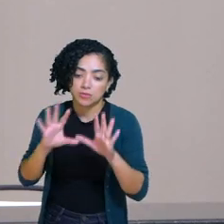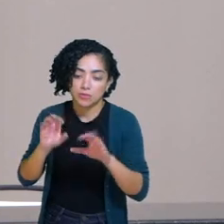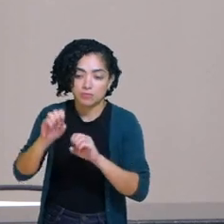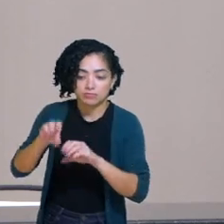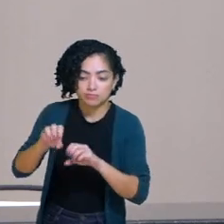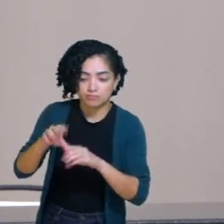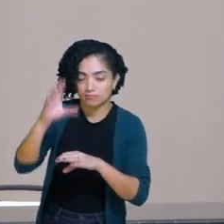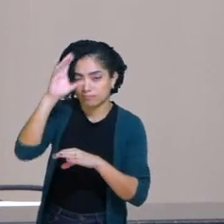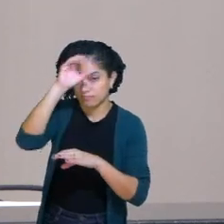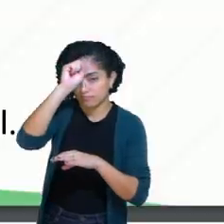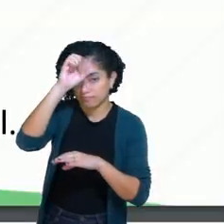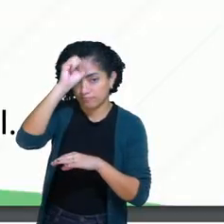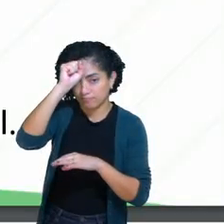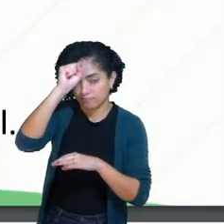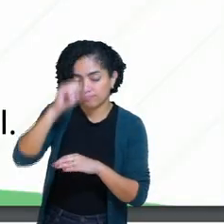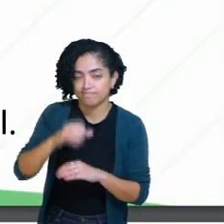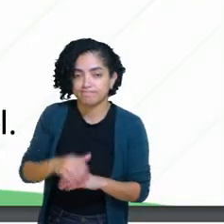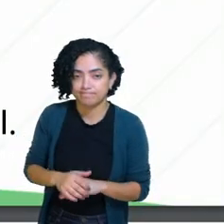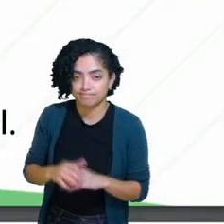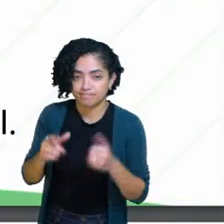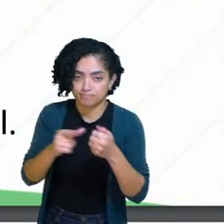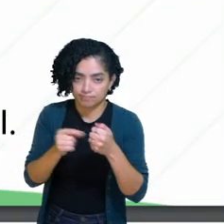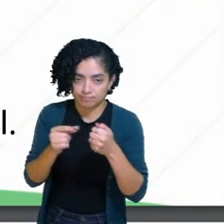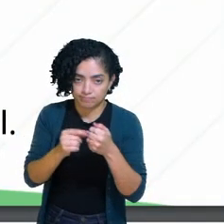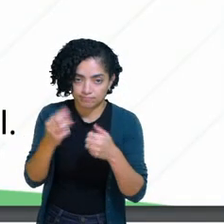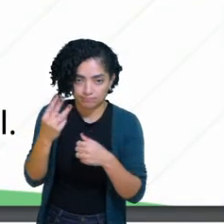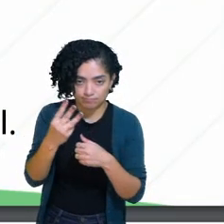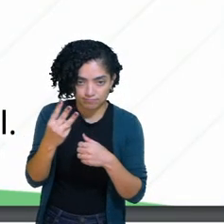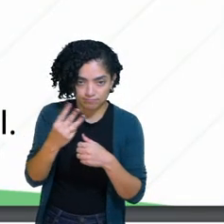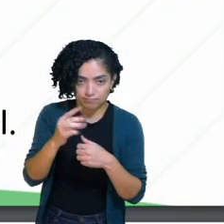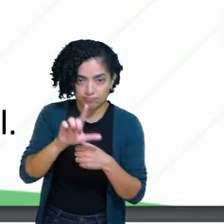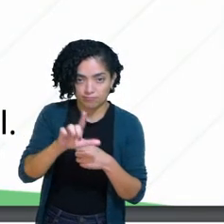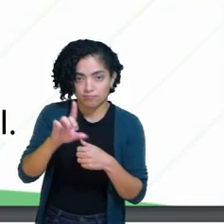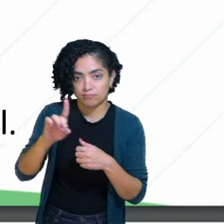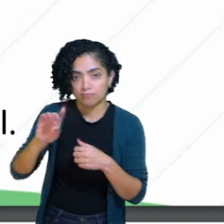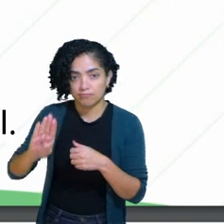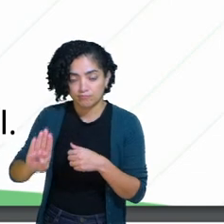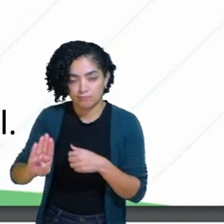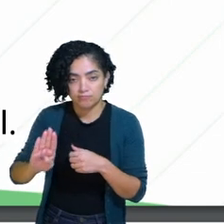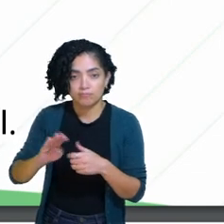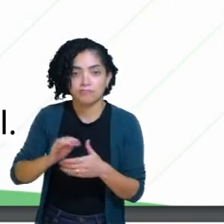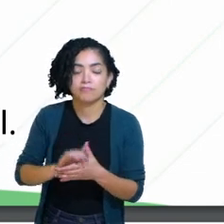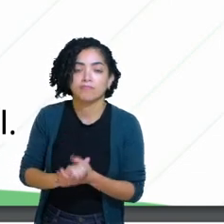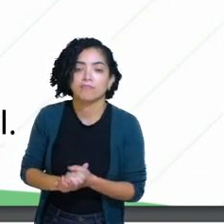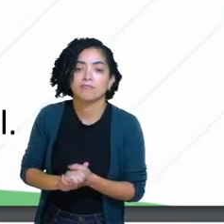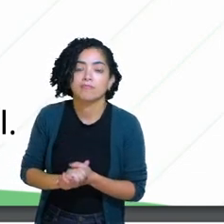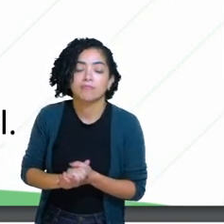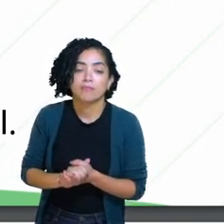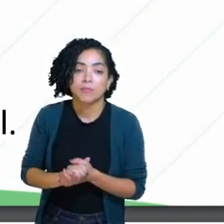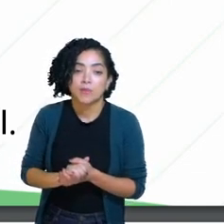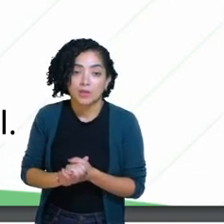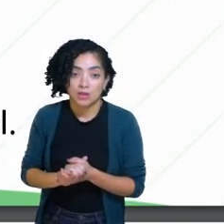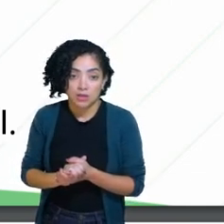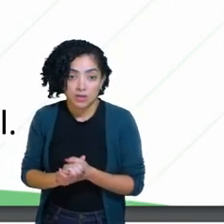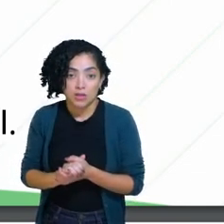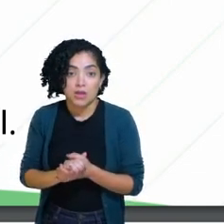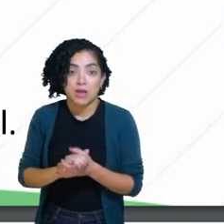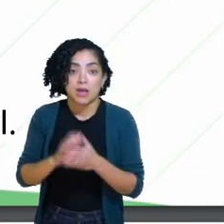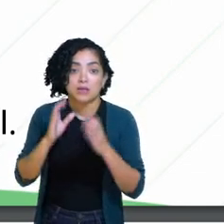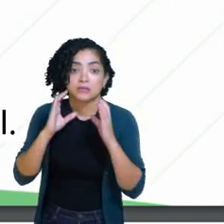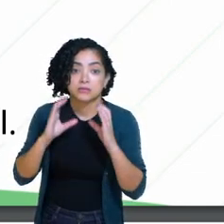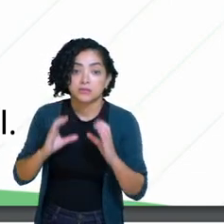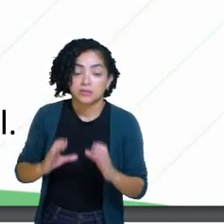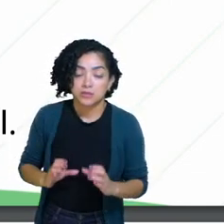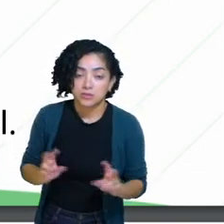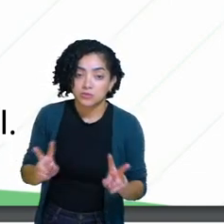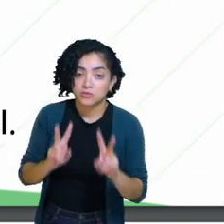aprender lá no seu Artigo terceiro né a pluralidade de concepções pedagógicas a cidadania os valores humanos